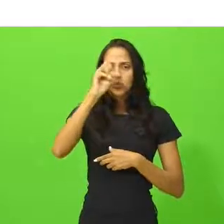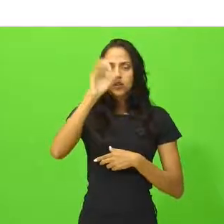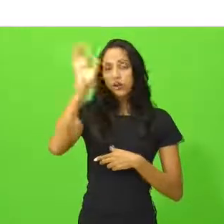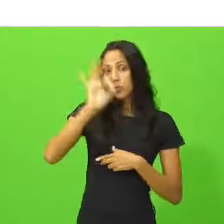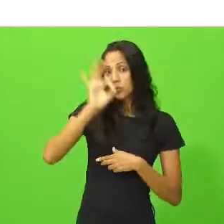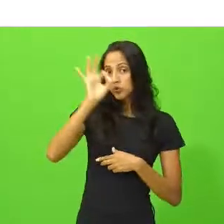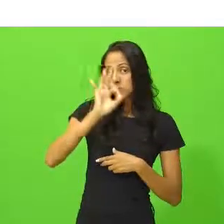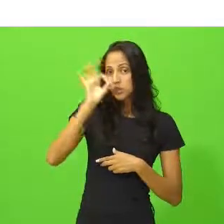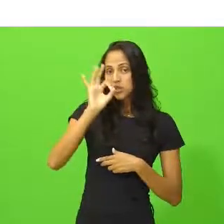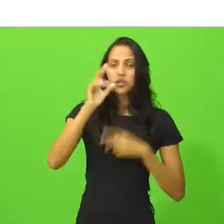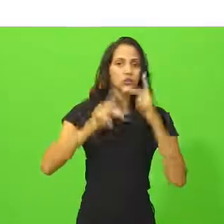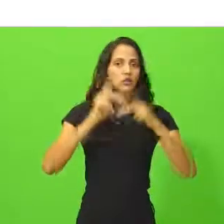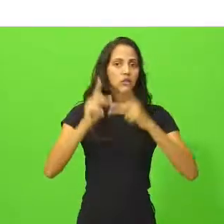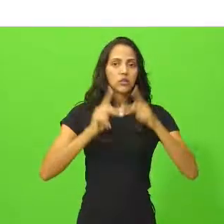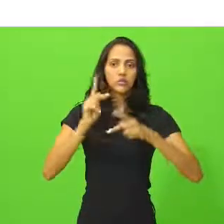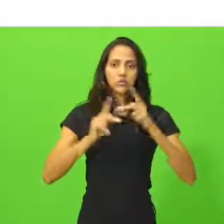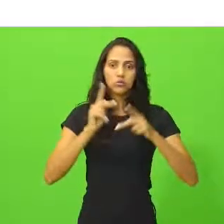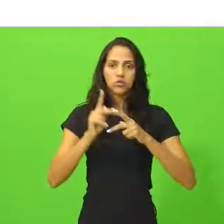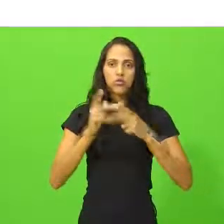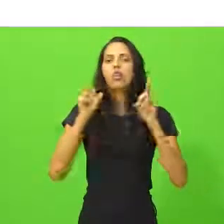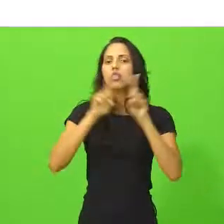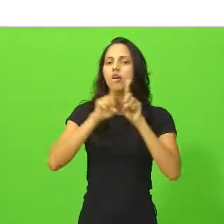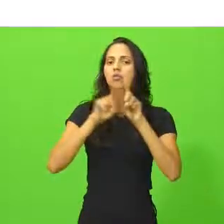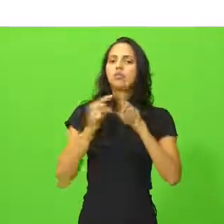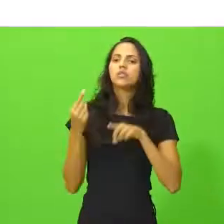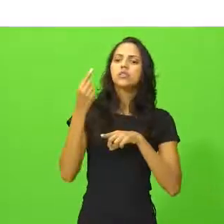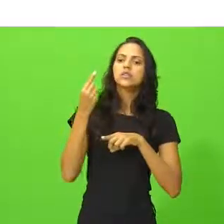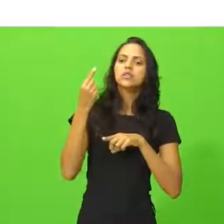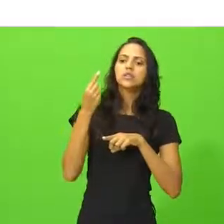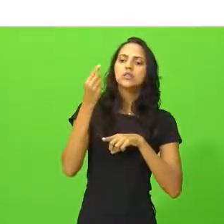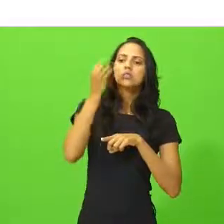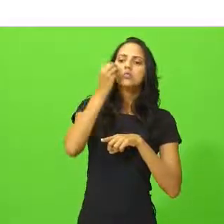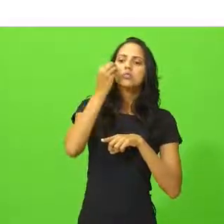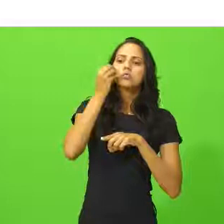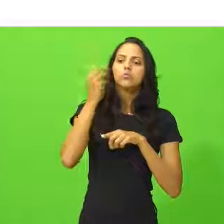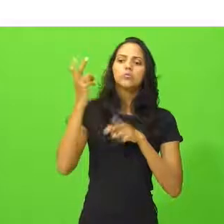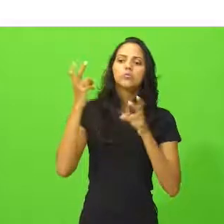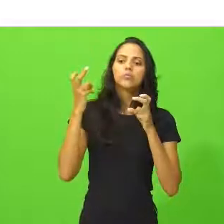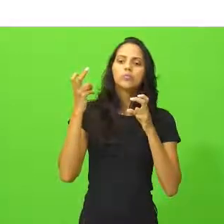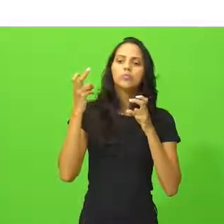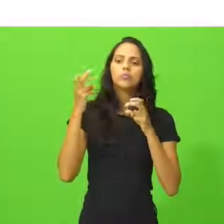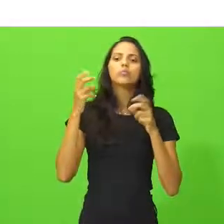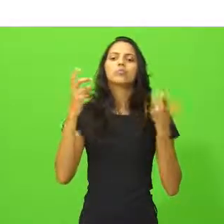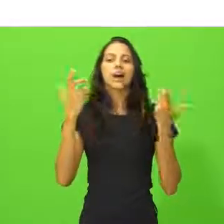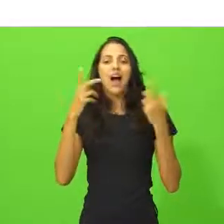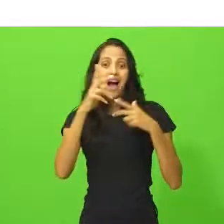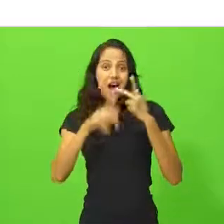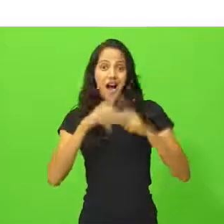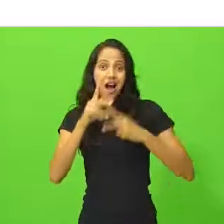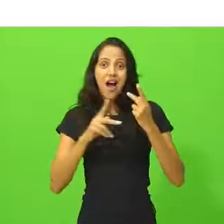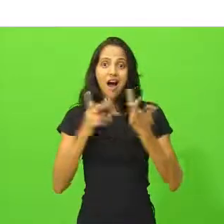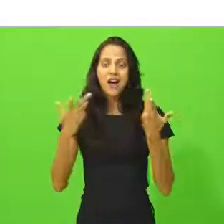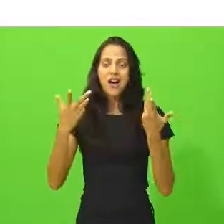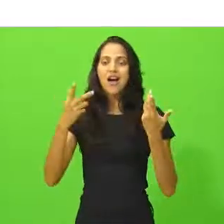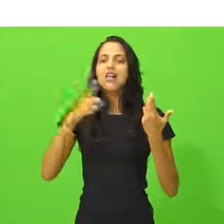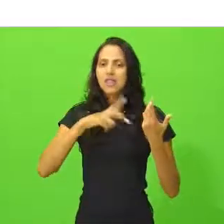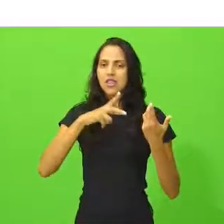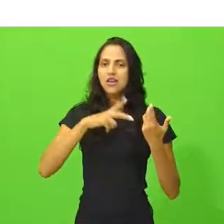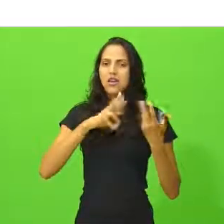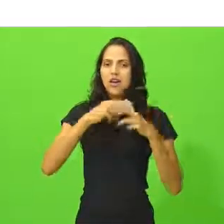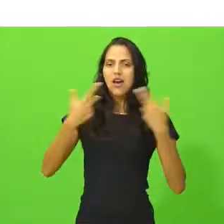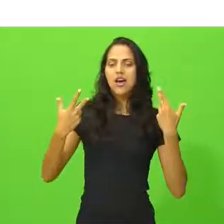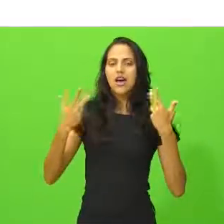24,80%, tá, da população. Nós temos a administração pública, que é formada aí pelos funcionários